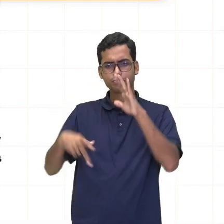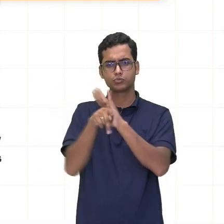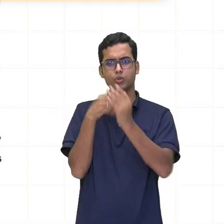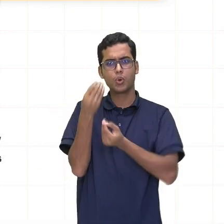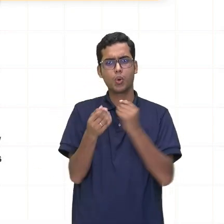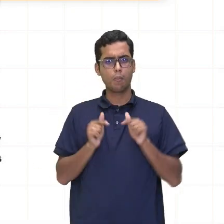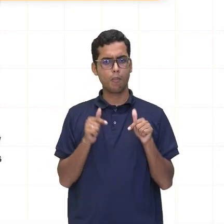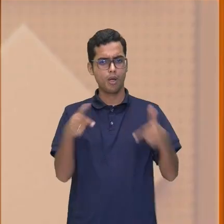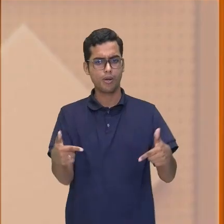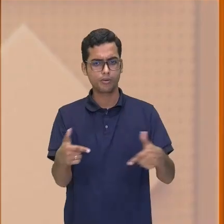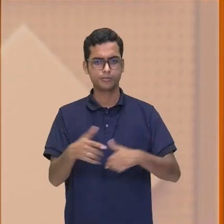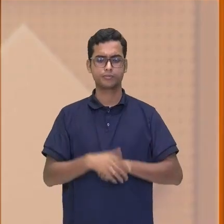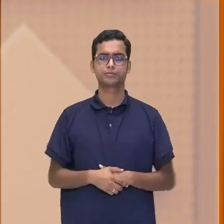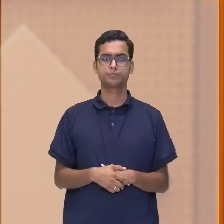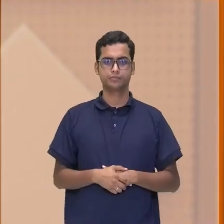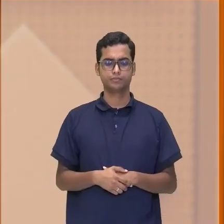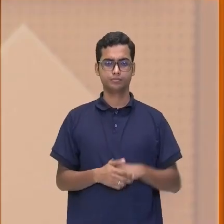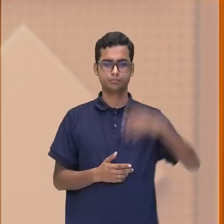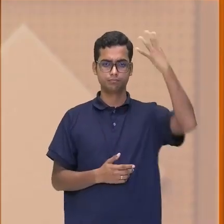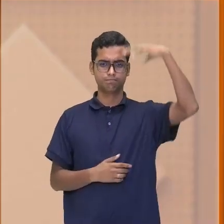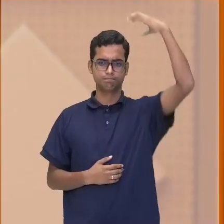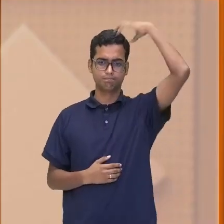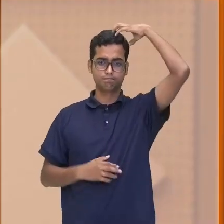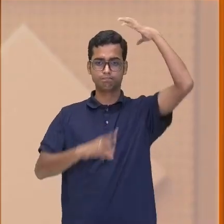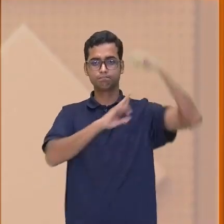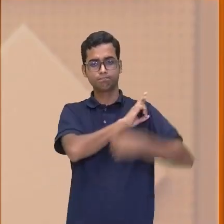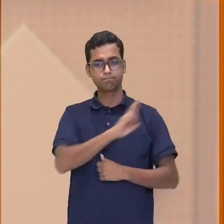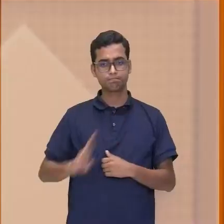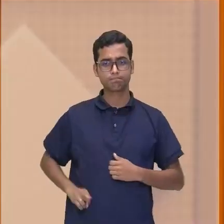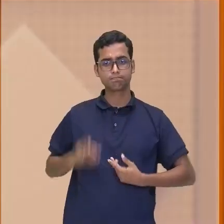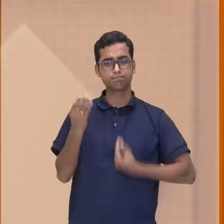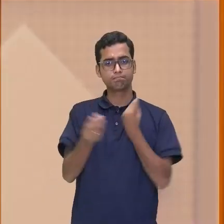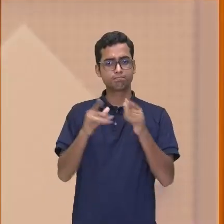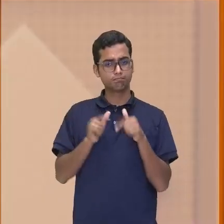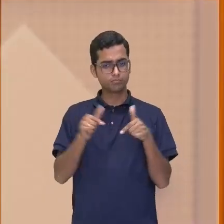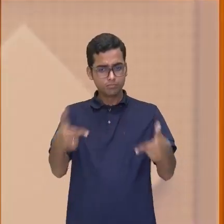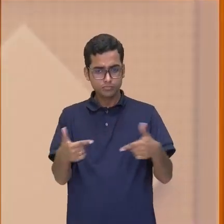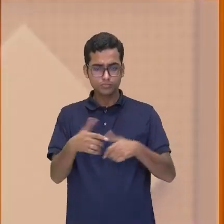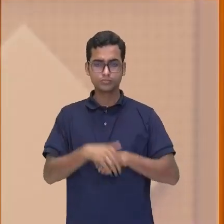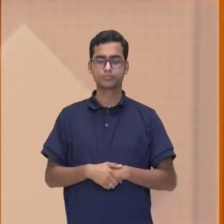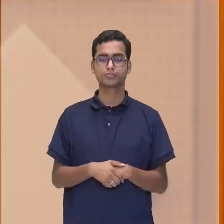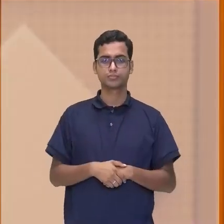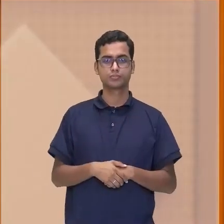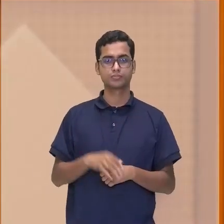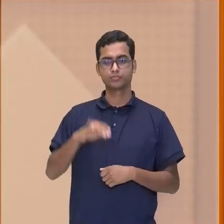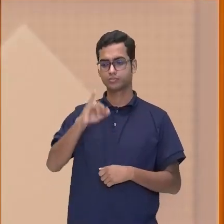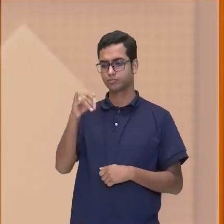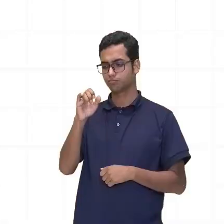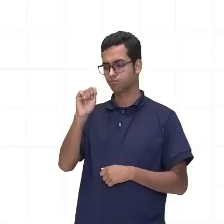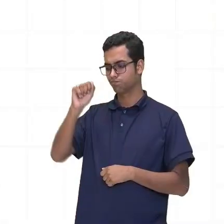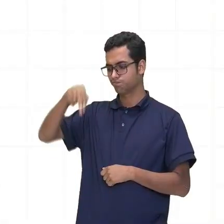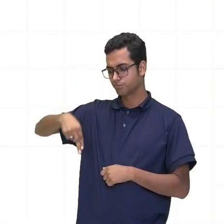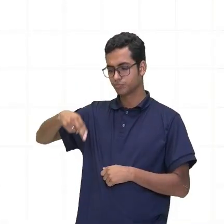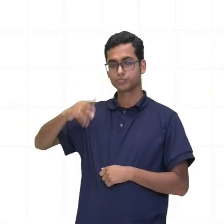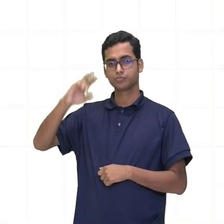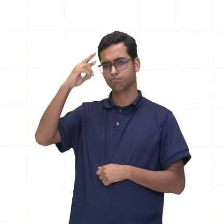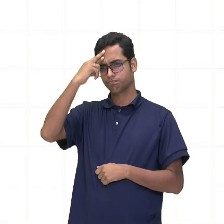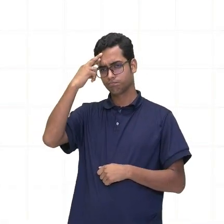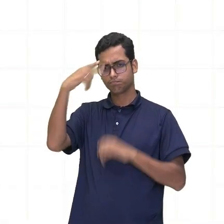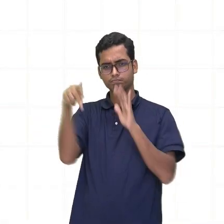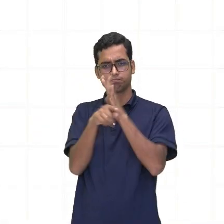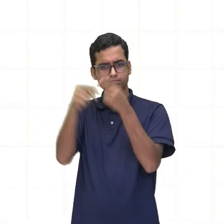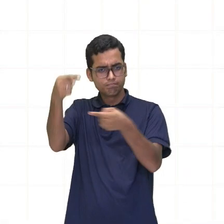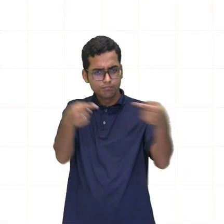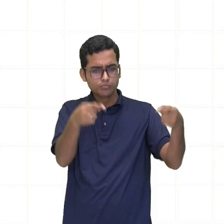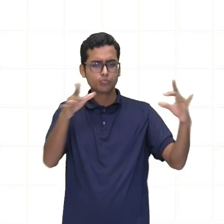deve ser uma república, certo? Jean Bodin, ele também vai fazer uma reflexão política que